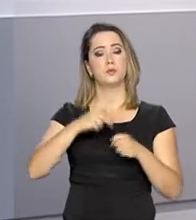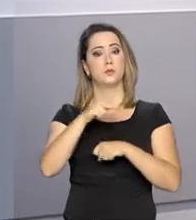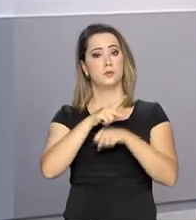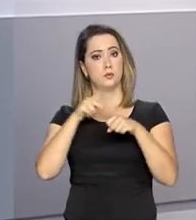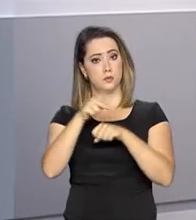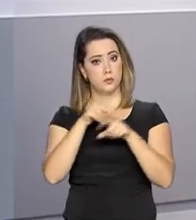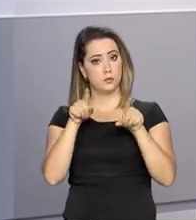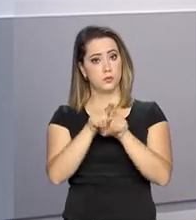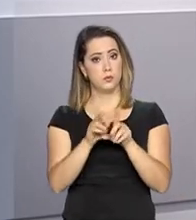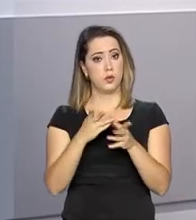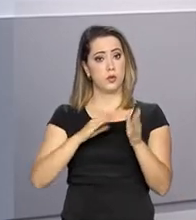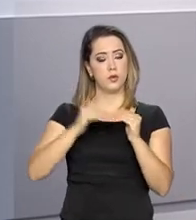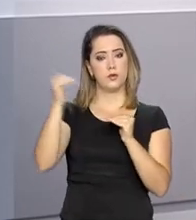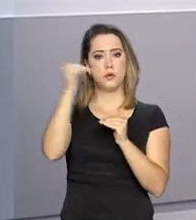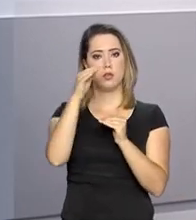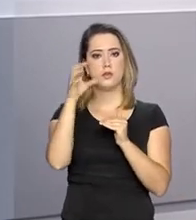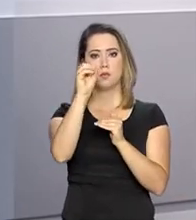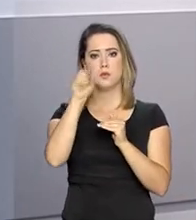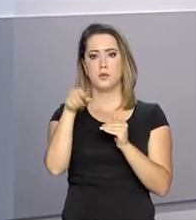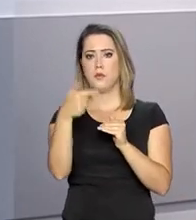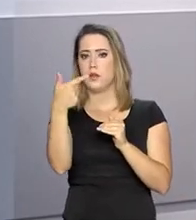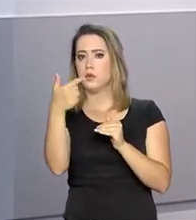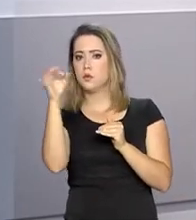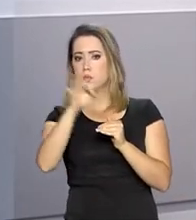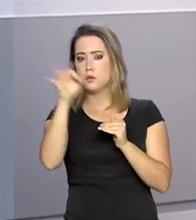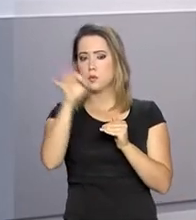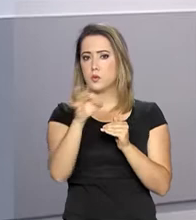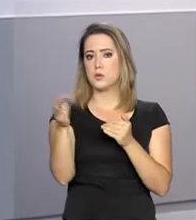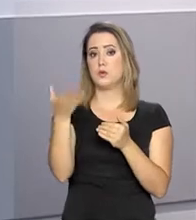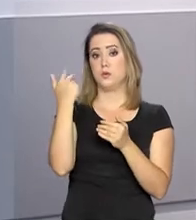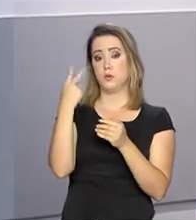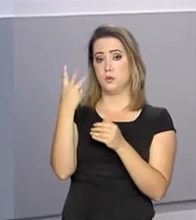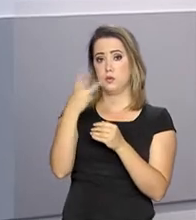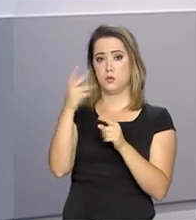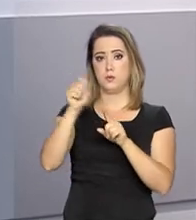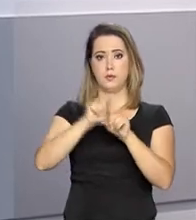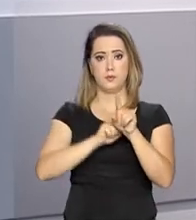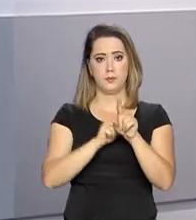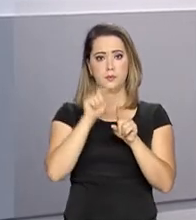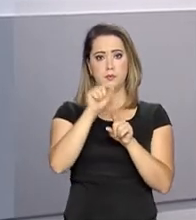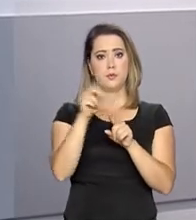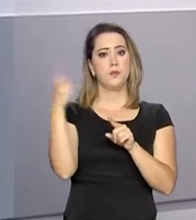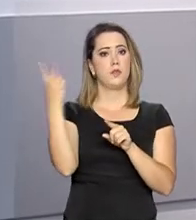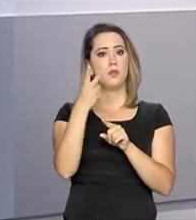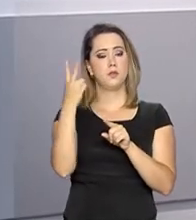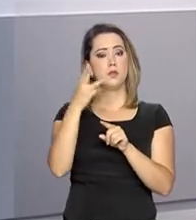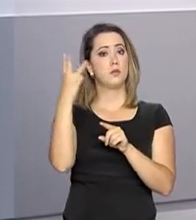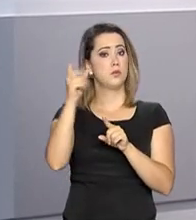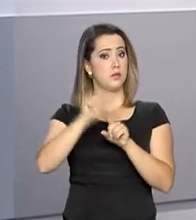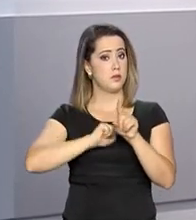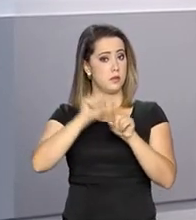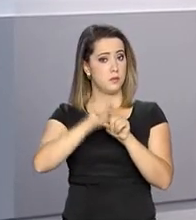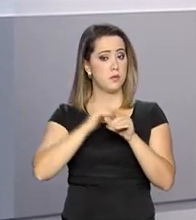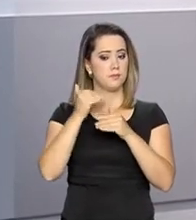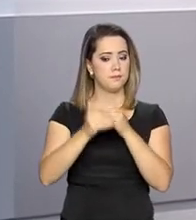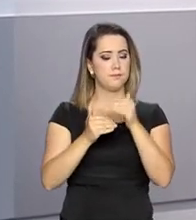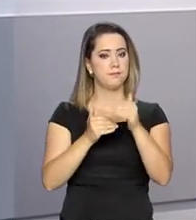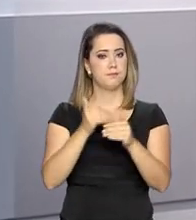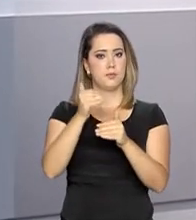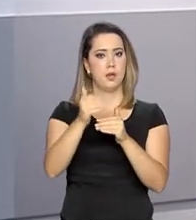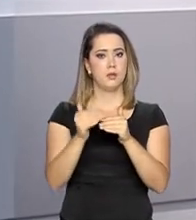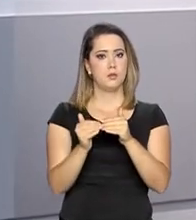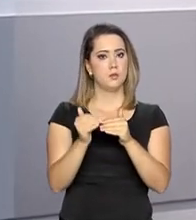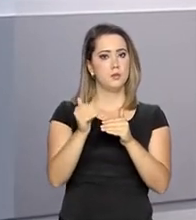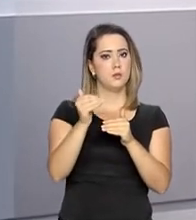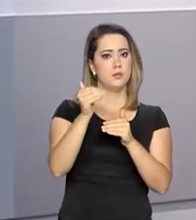país registrou um crescimento de 0,2 por cento no último trimestre é o segundo trimestre consecutivo de crescimento